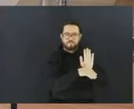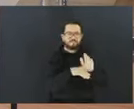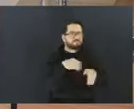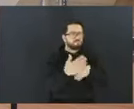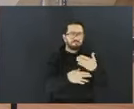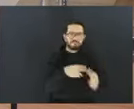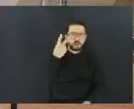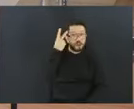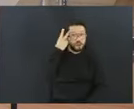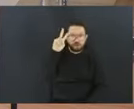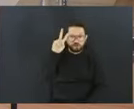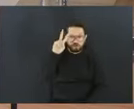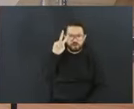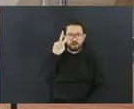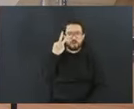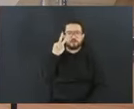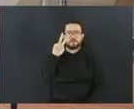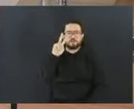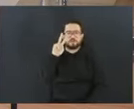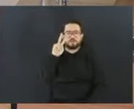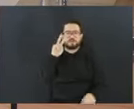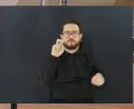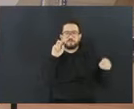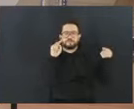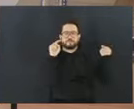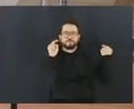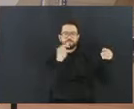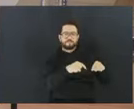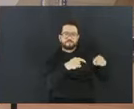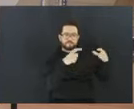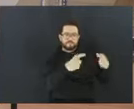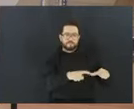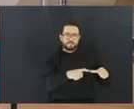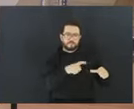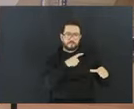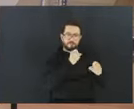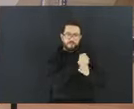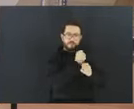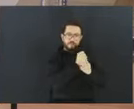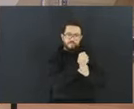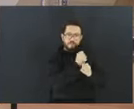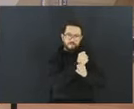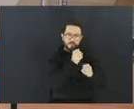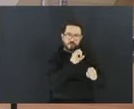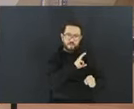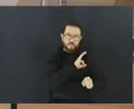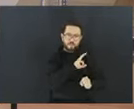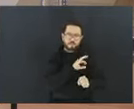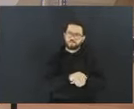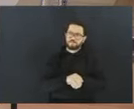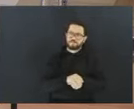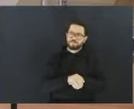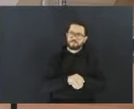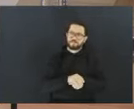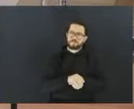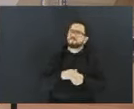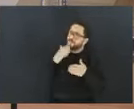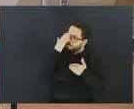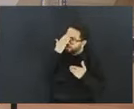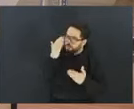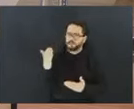estava lá as vans com o módulo. Então, eu queria lhe agradecer, porque é significativo a gente